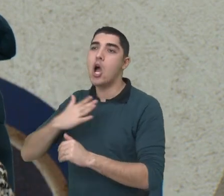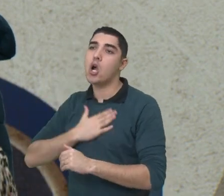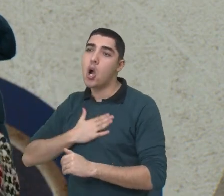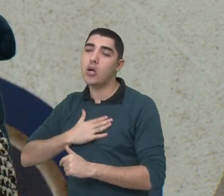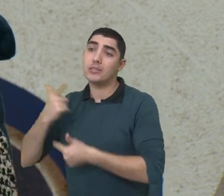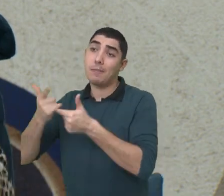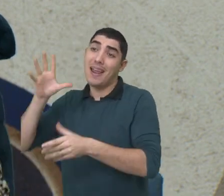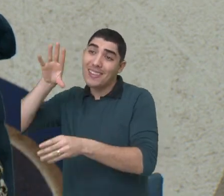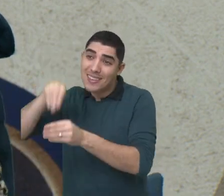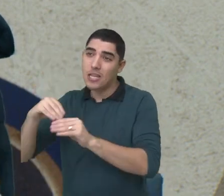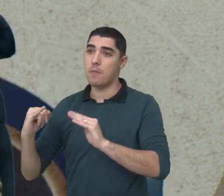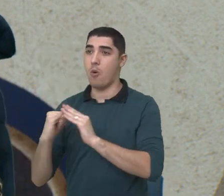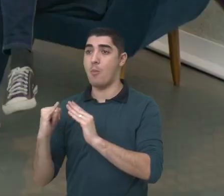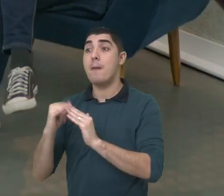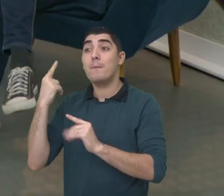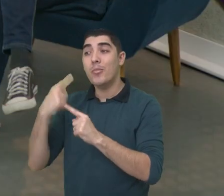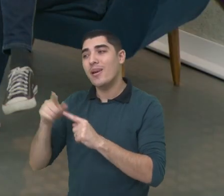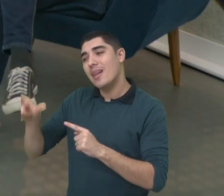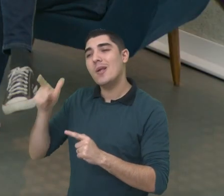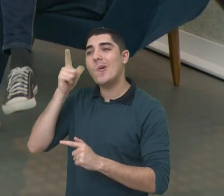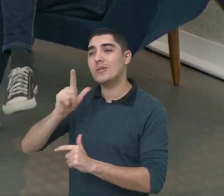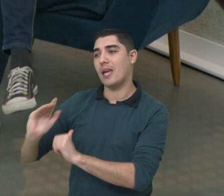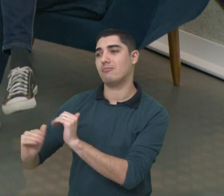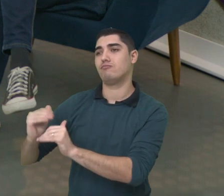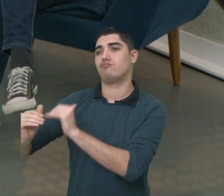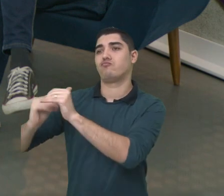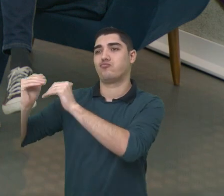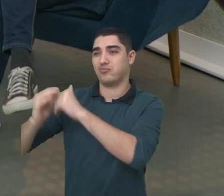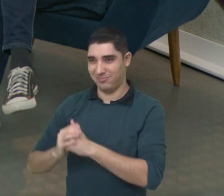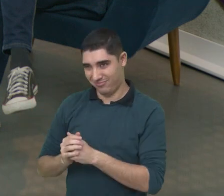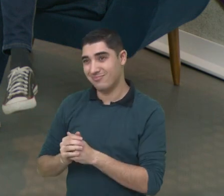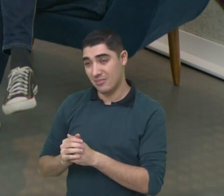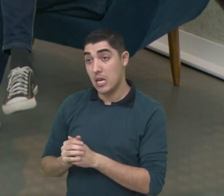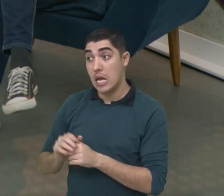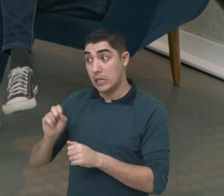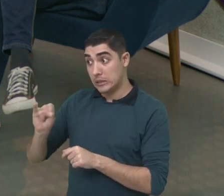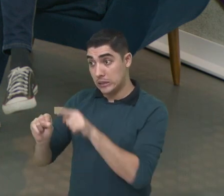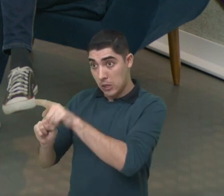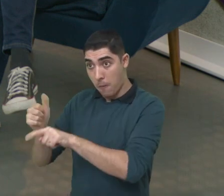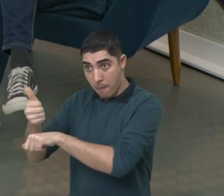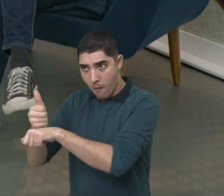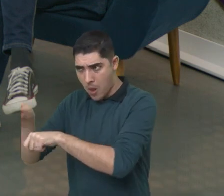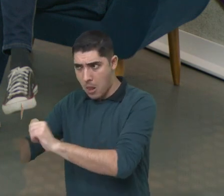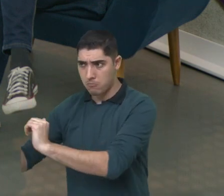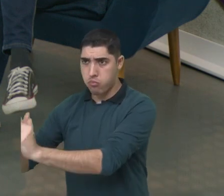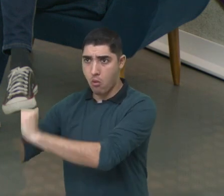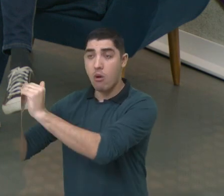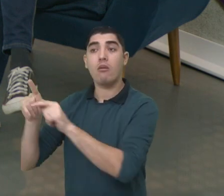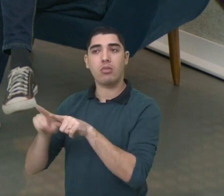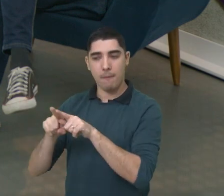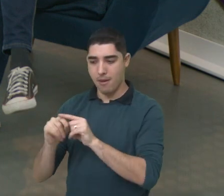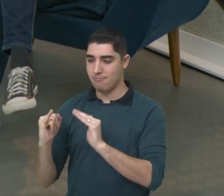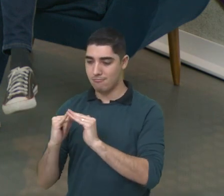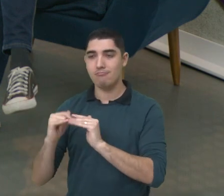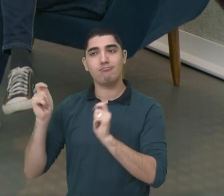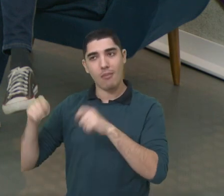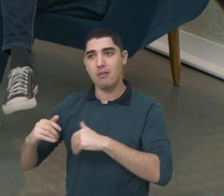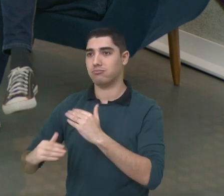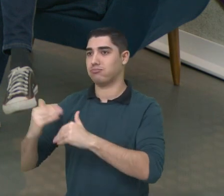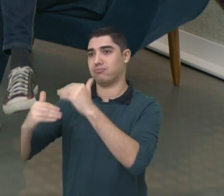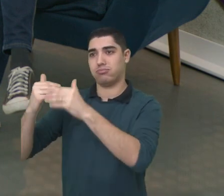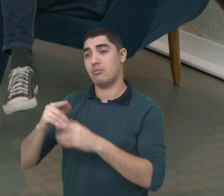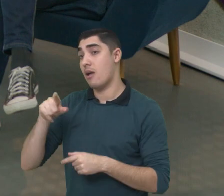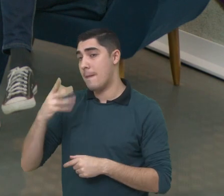imobiliária porque ele sabe crescer ali. E se ele cresce, a imobiliária também cresce. E o crescimento em conjunto é a